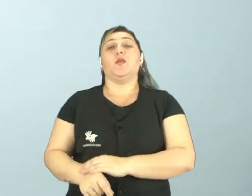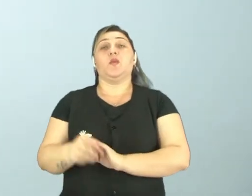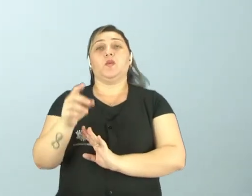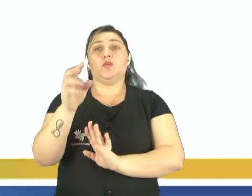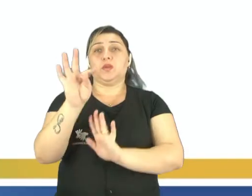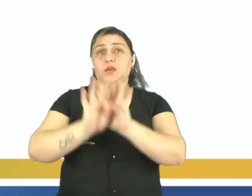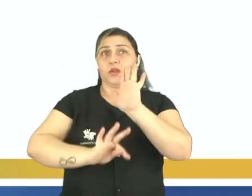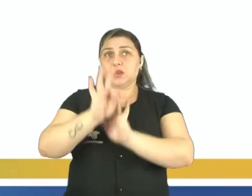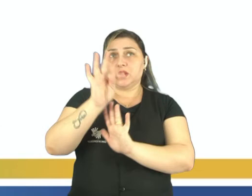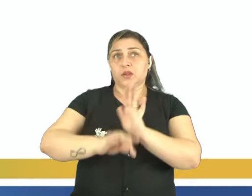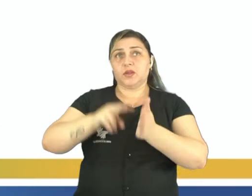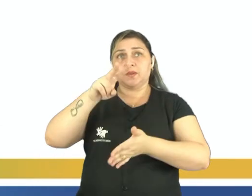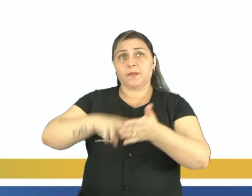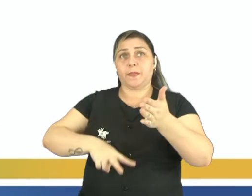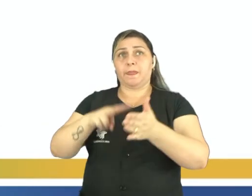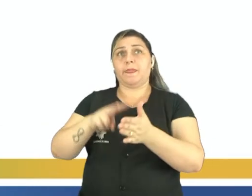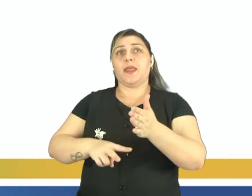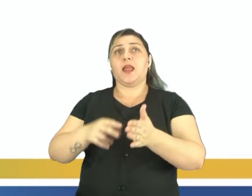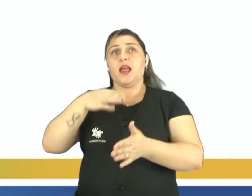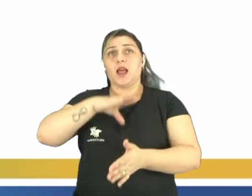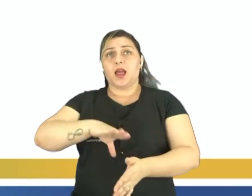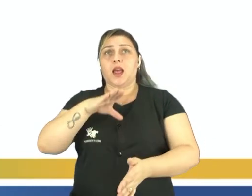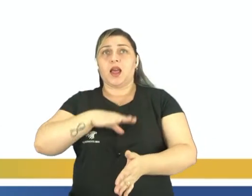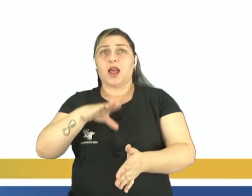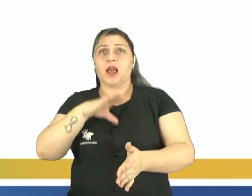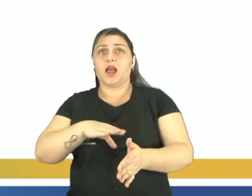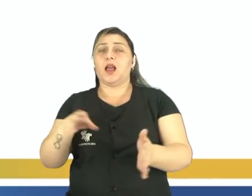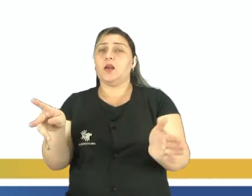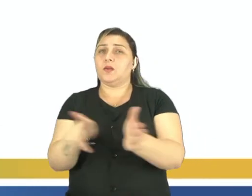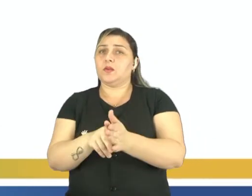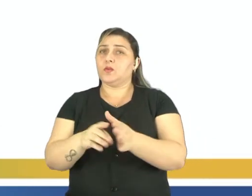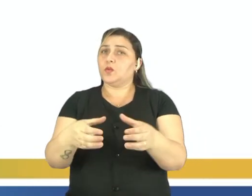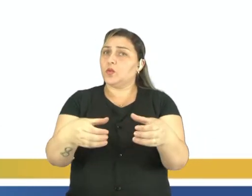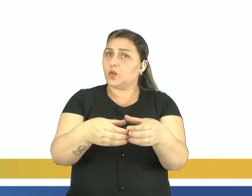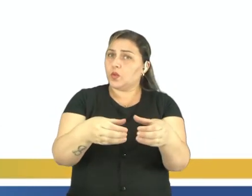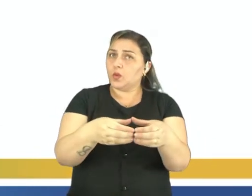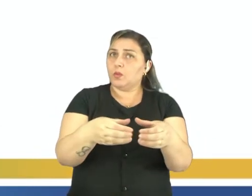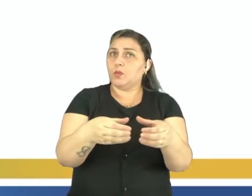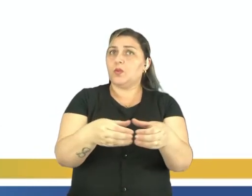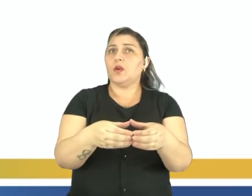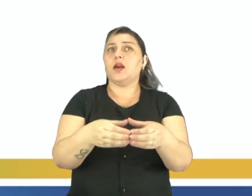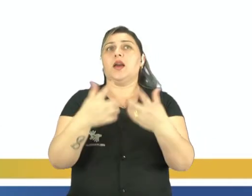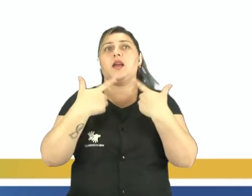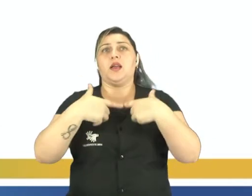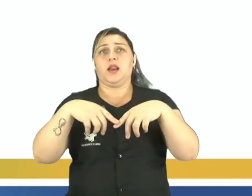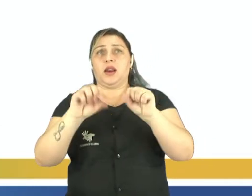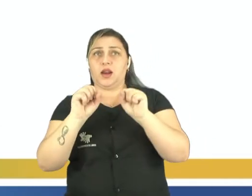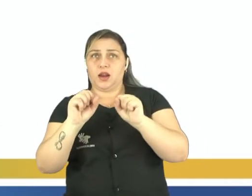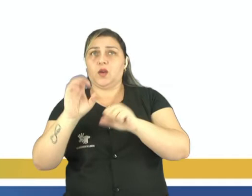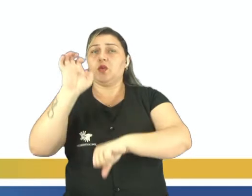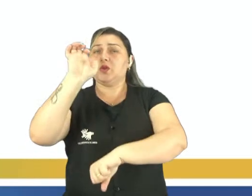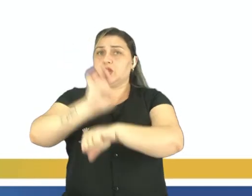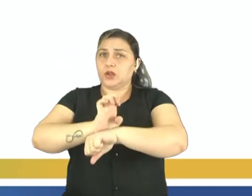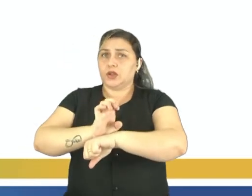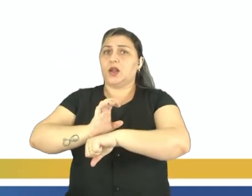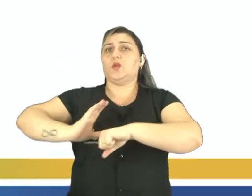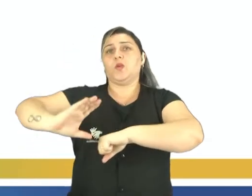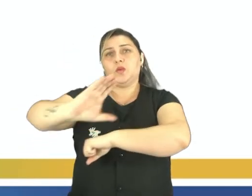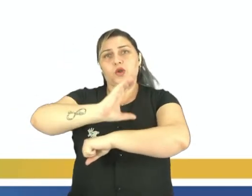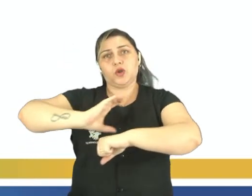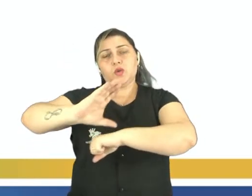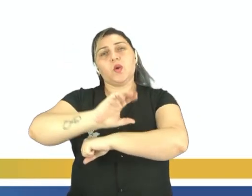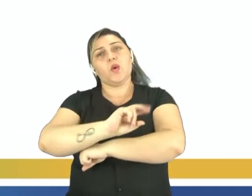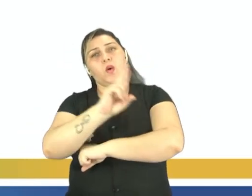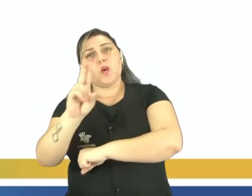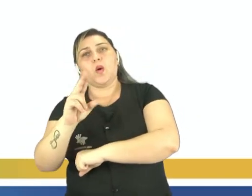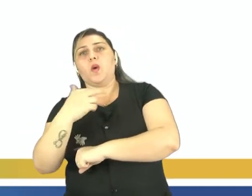texto, acompanhem a leitura. A língua é patrimônio de uma coletividade, seja ela a língua oficial de um Estado constituído,